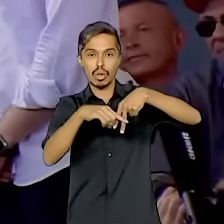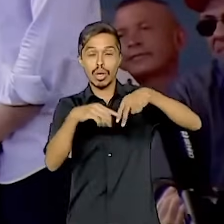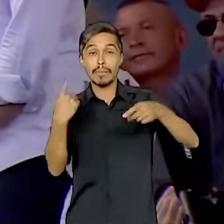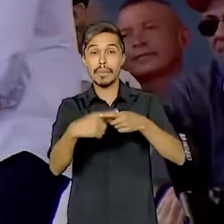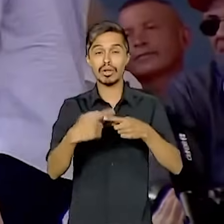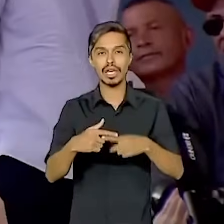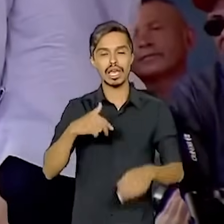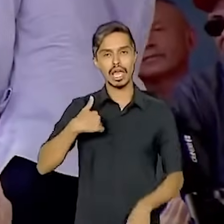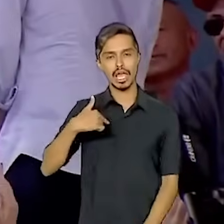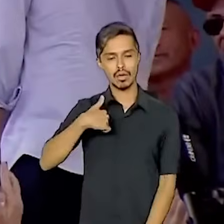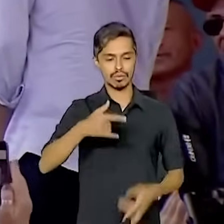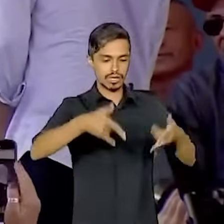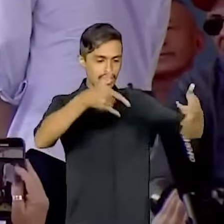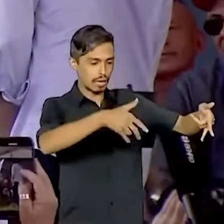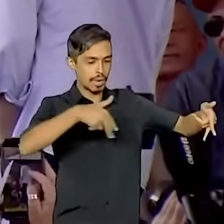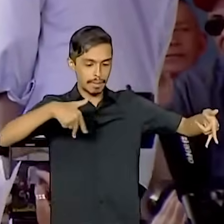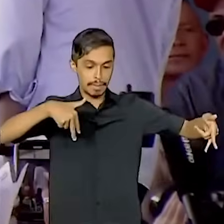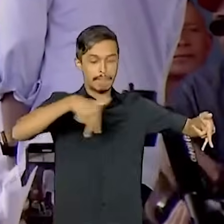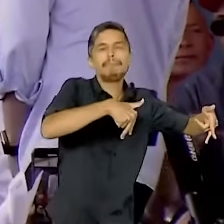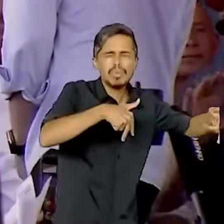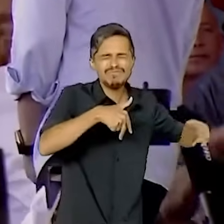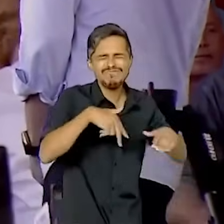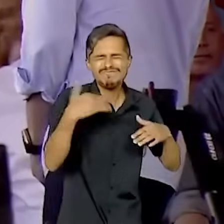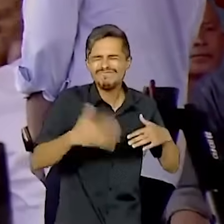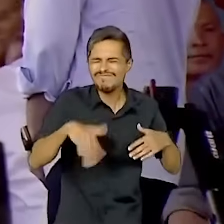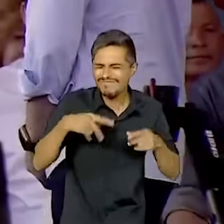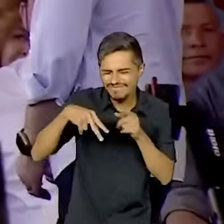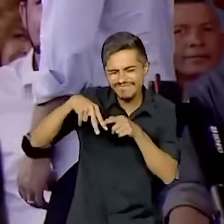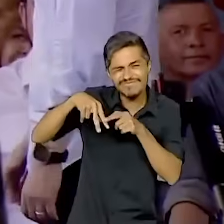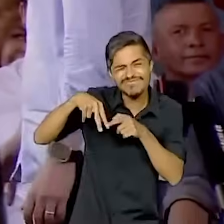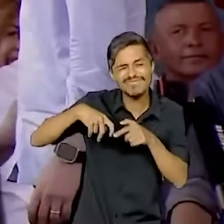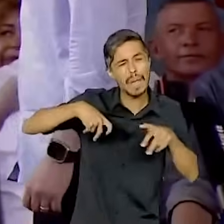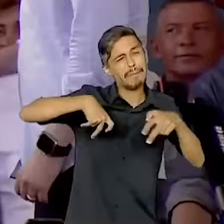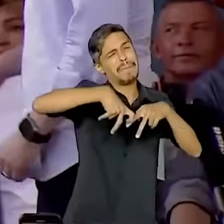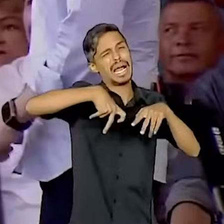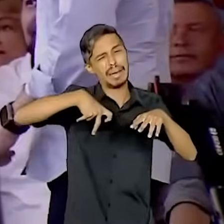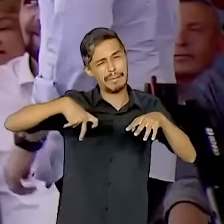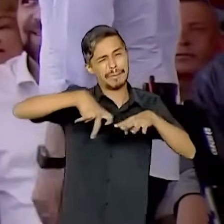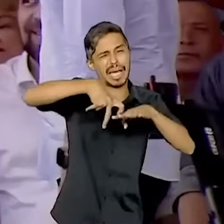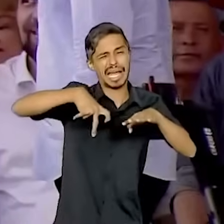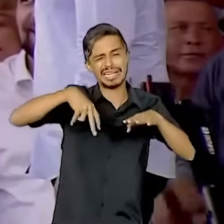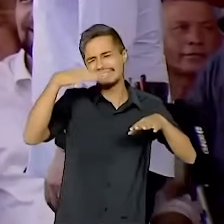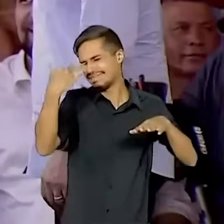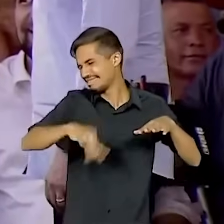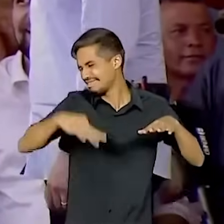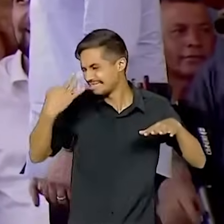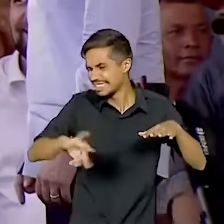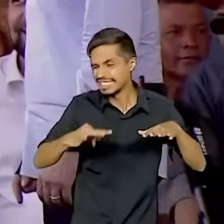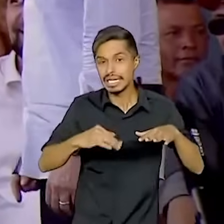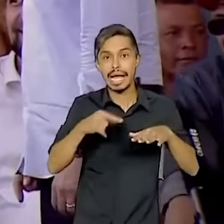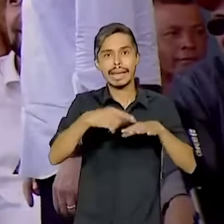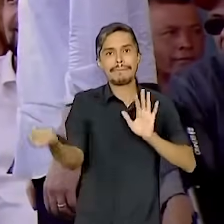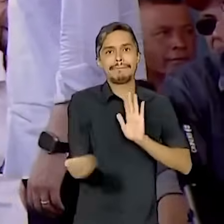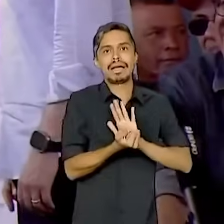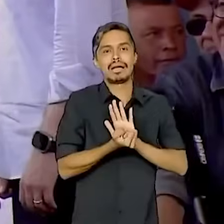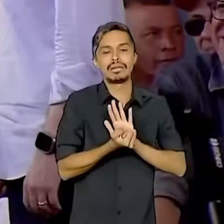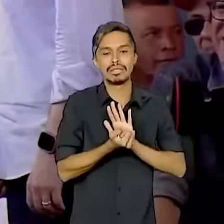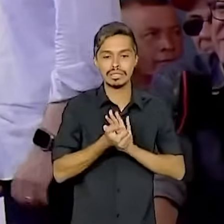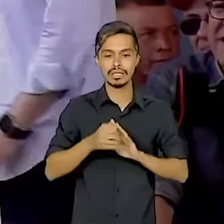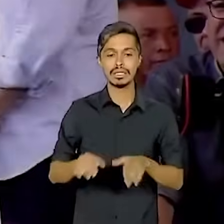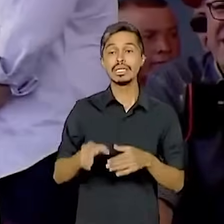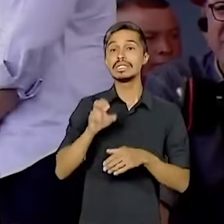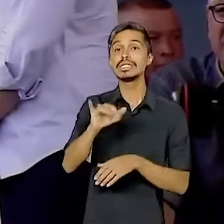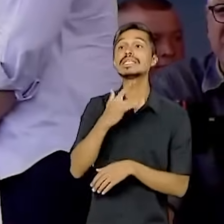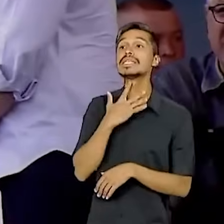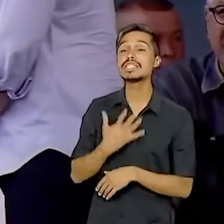no espelho da cama, era tão apertado que ficou. Quando a gente ia cozinhar, tinha que tirar a geladeira. Quando queria beber